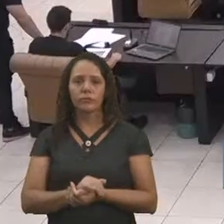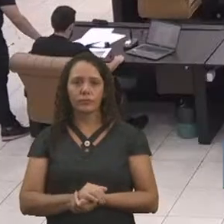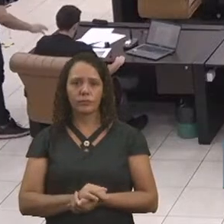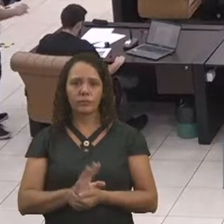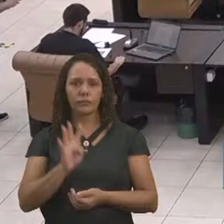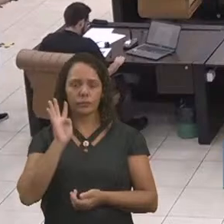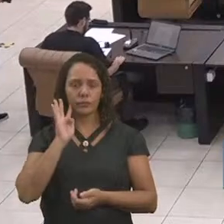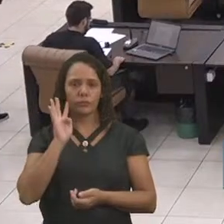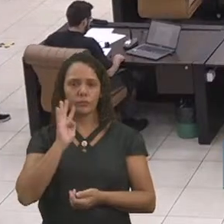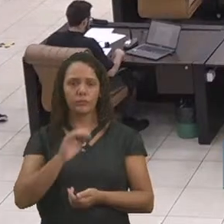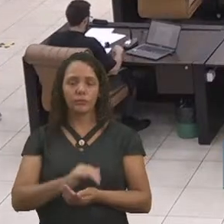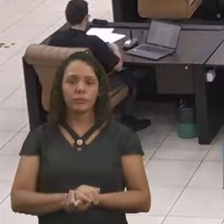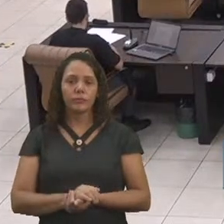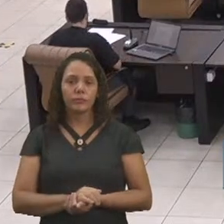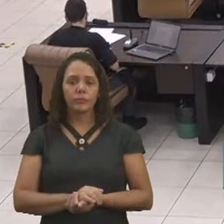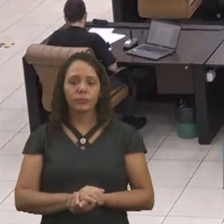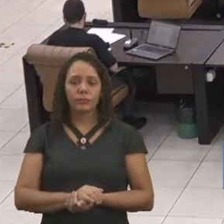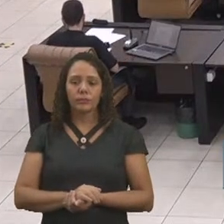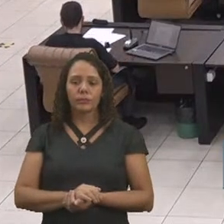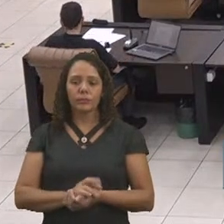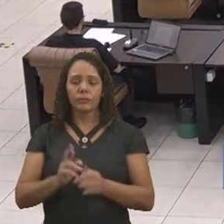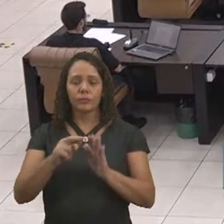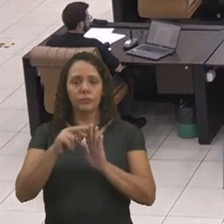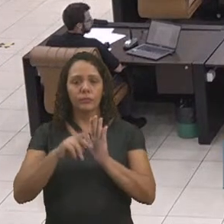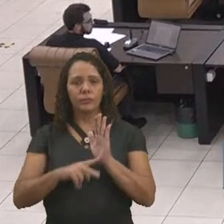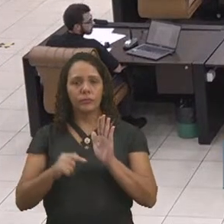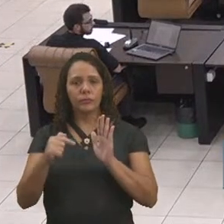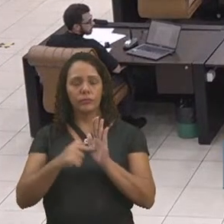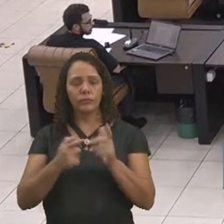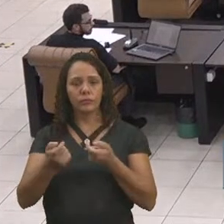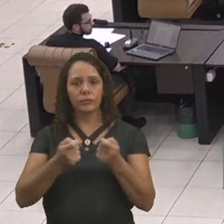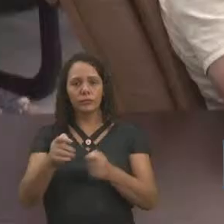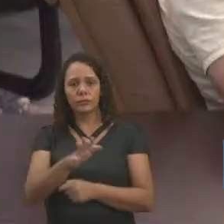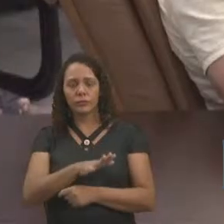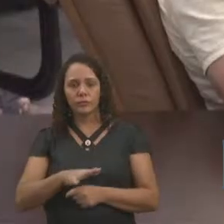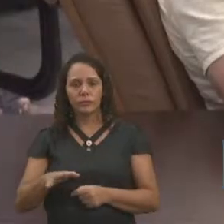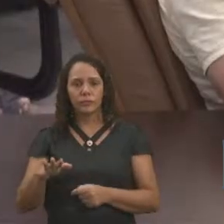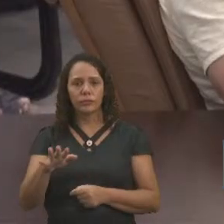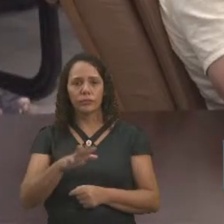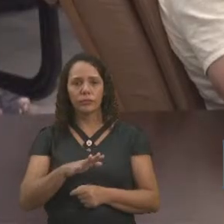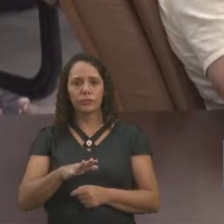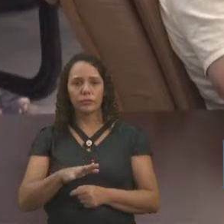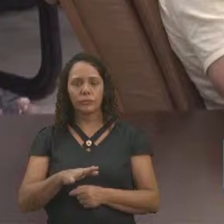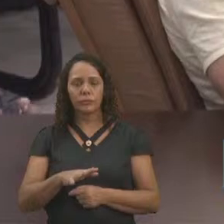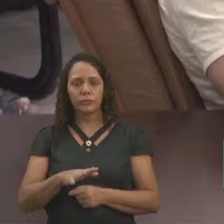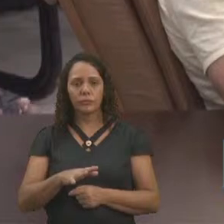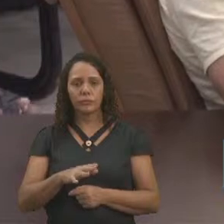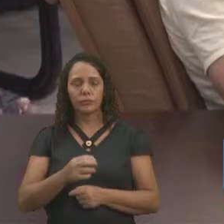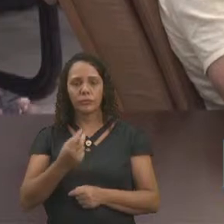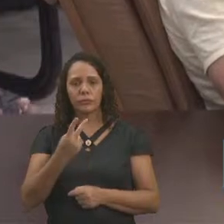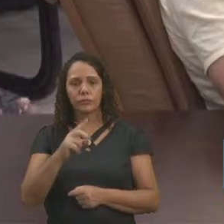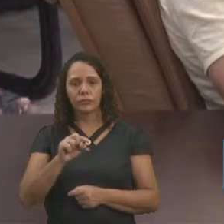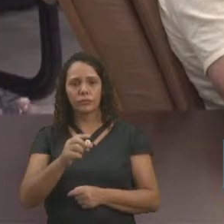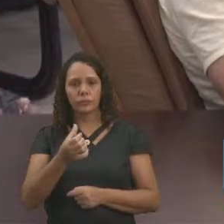nosso trabalho aqui. O mesmo relatório da Controladoria Geral, no item